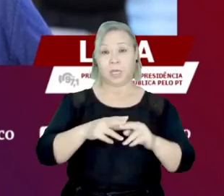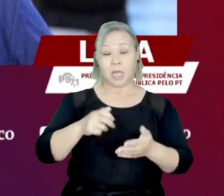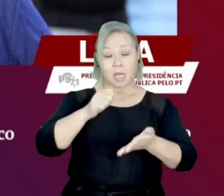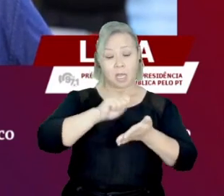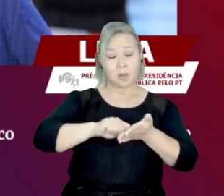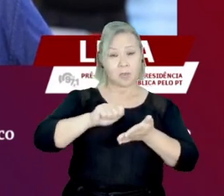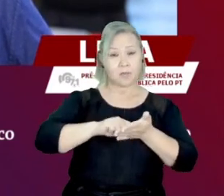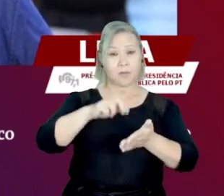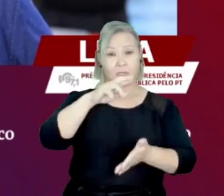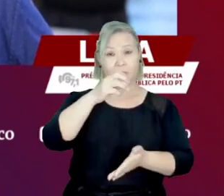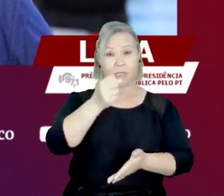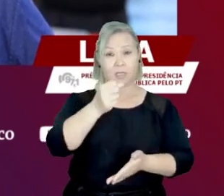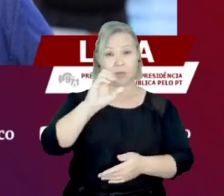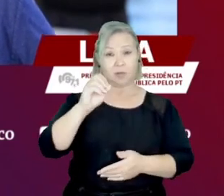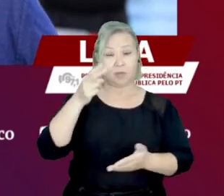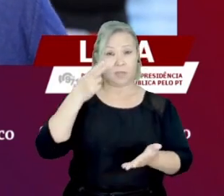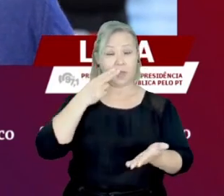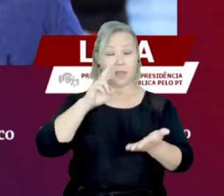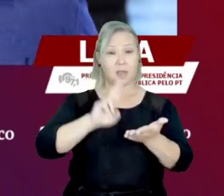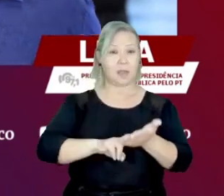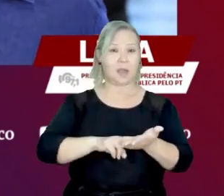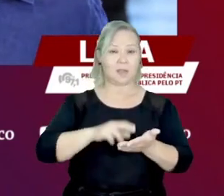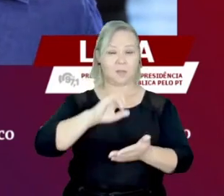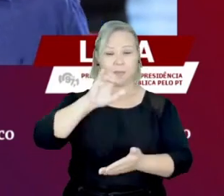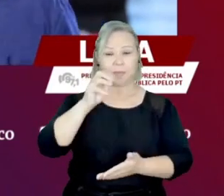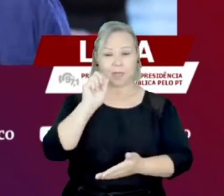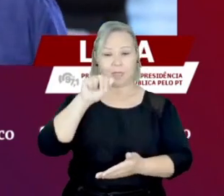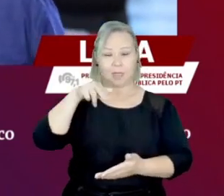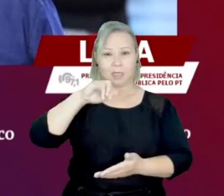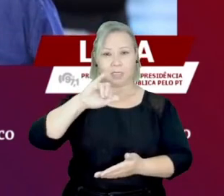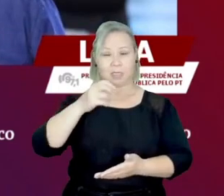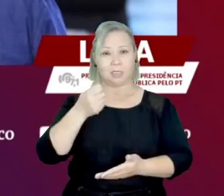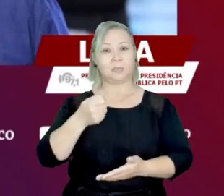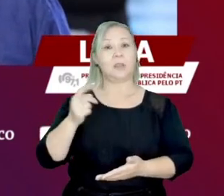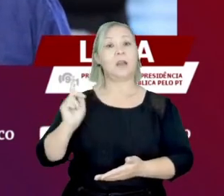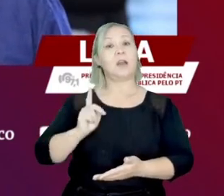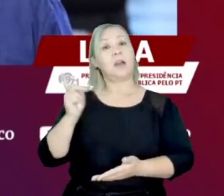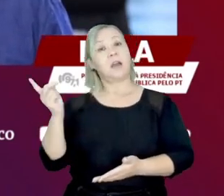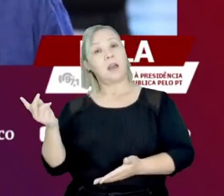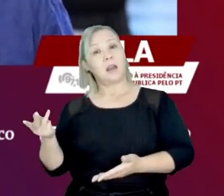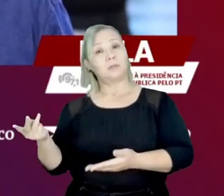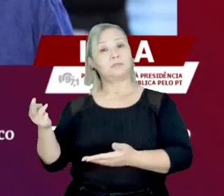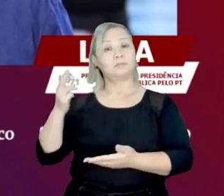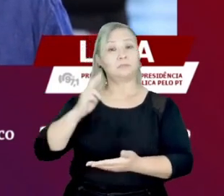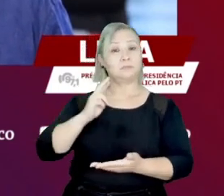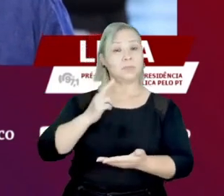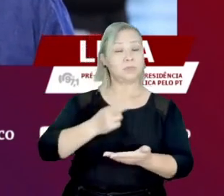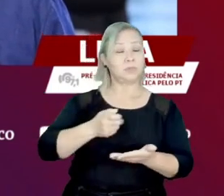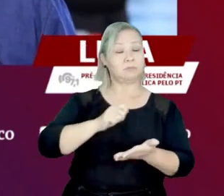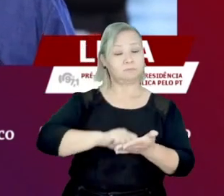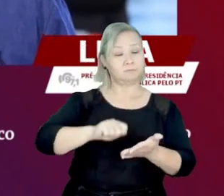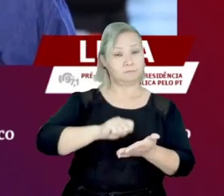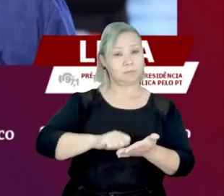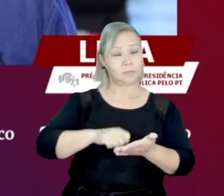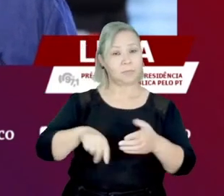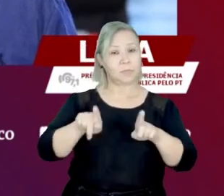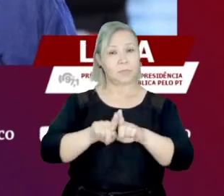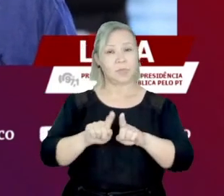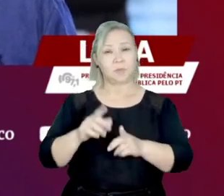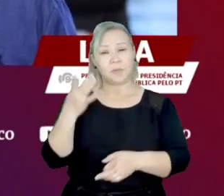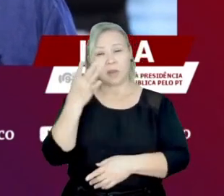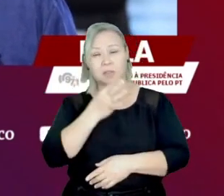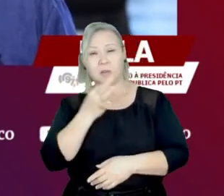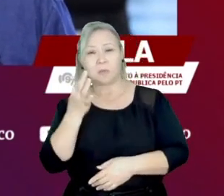gente escrever carta, é tão bonito a gente conversar por carta, e eu queria pedir, Jefferson e Gustavo, se vocês são